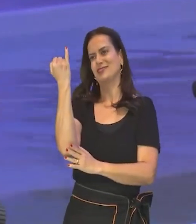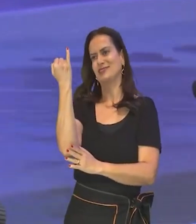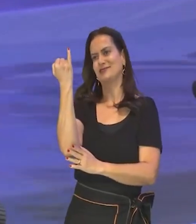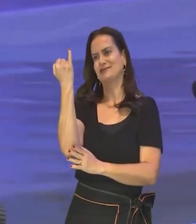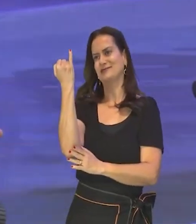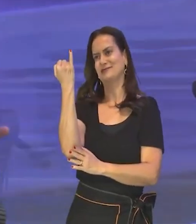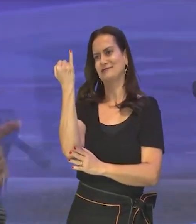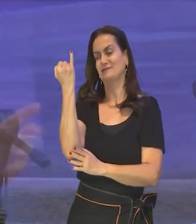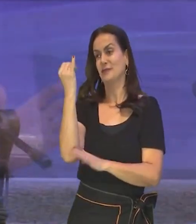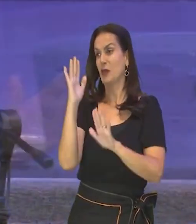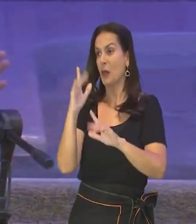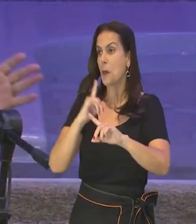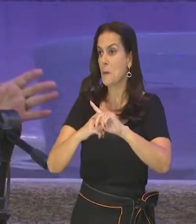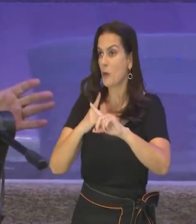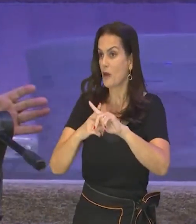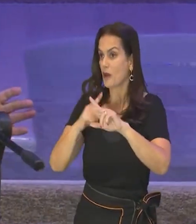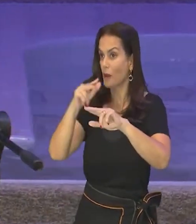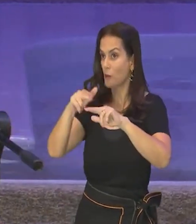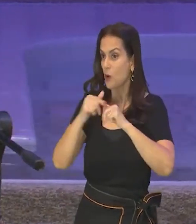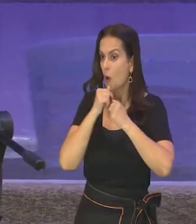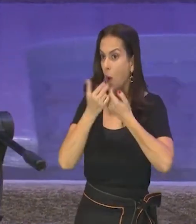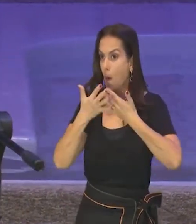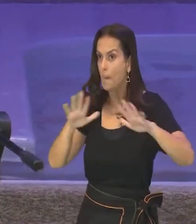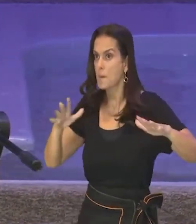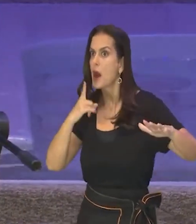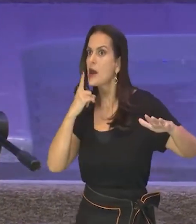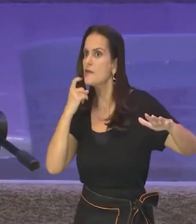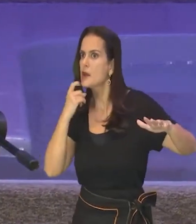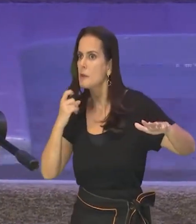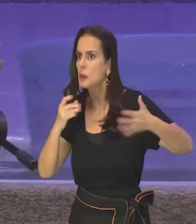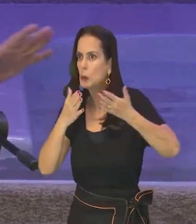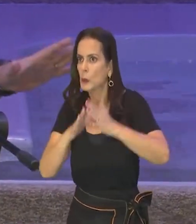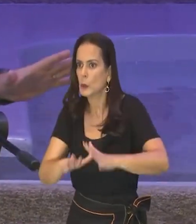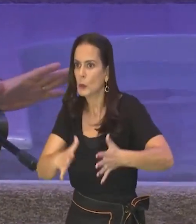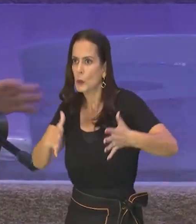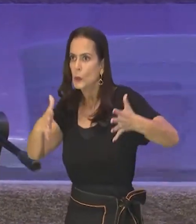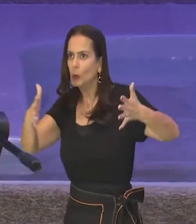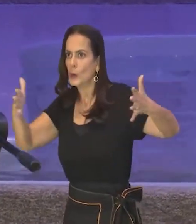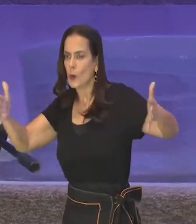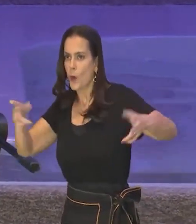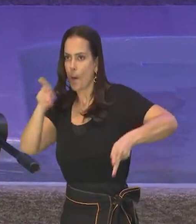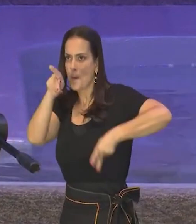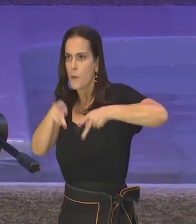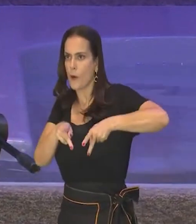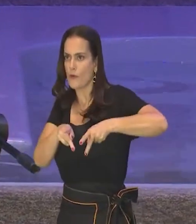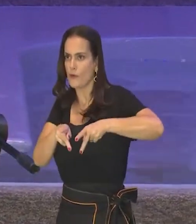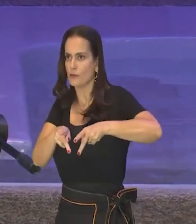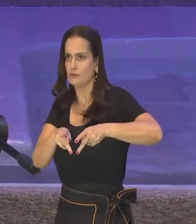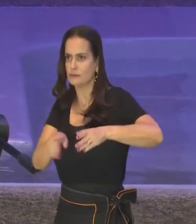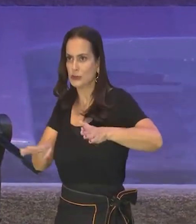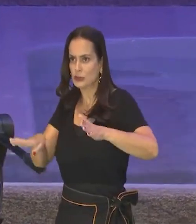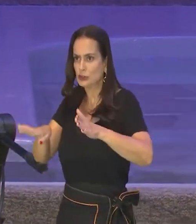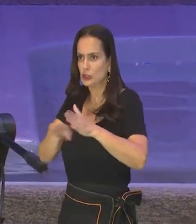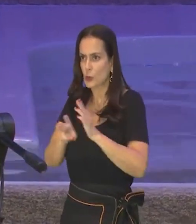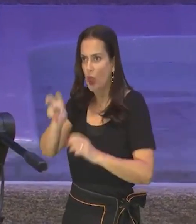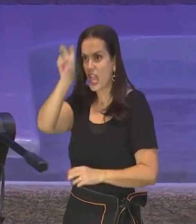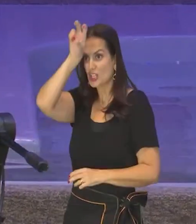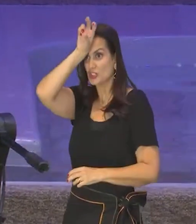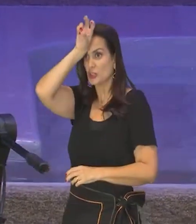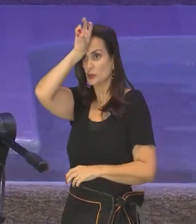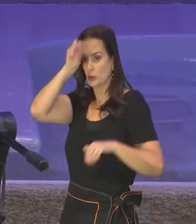Foi através do Mar Vermelho que o povo se libertou da escravidão no